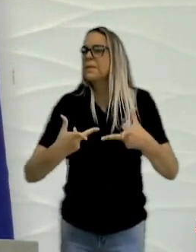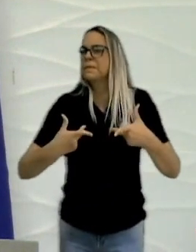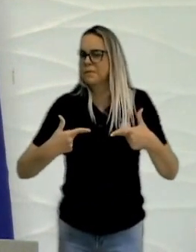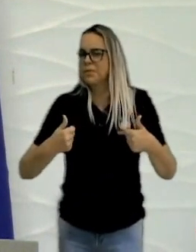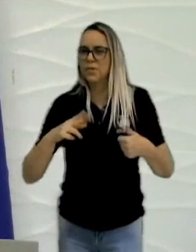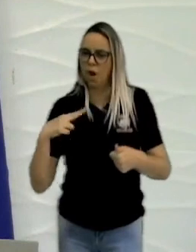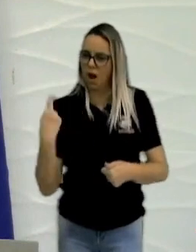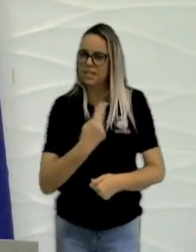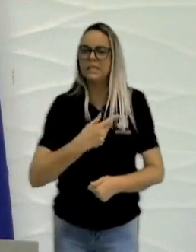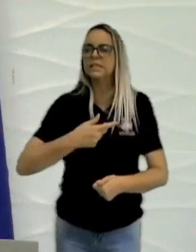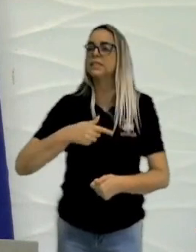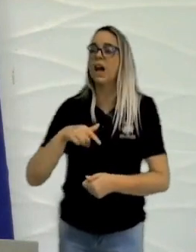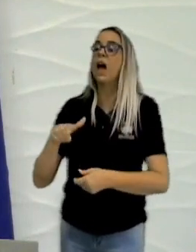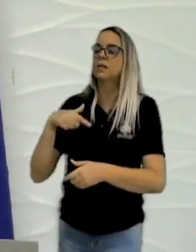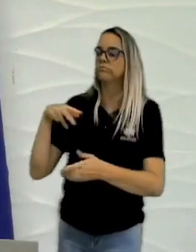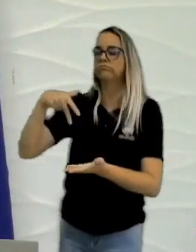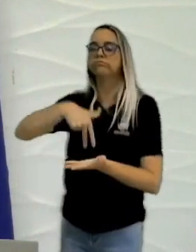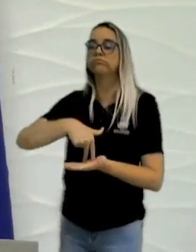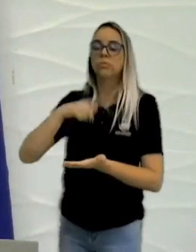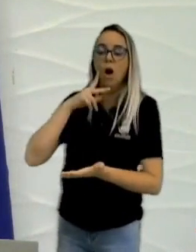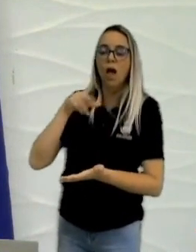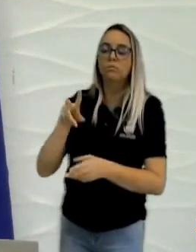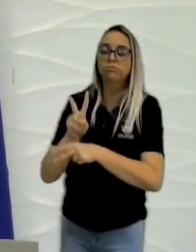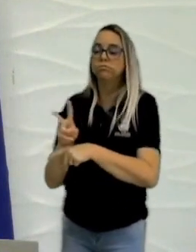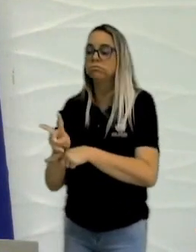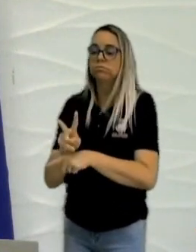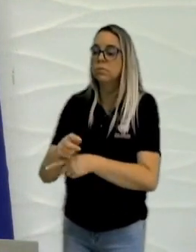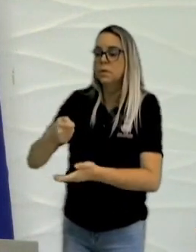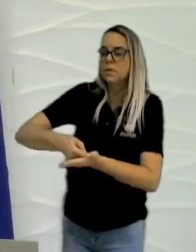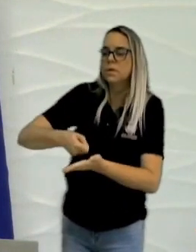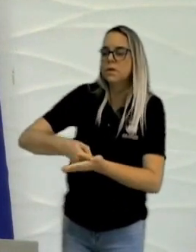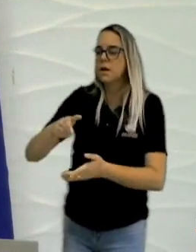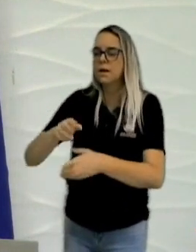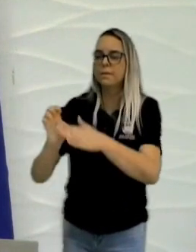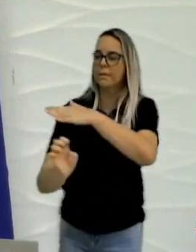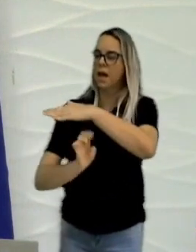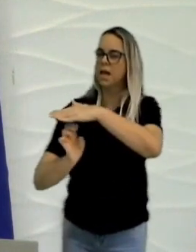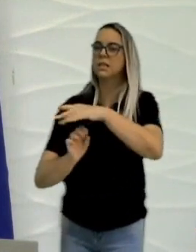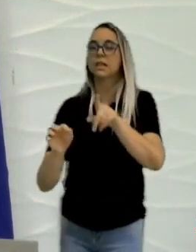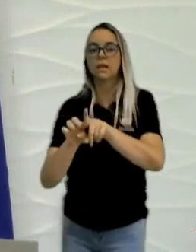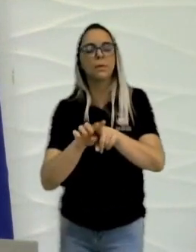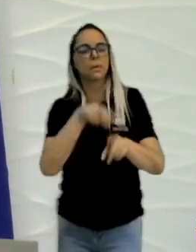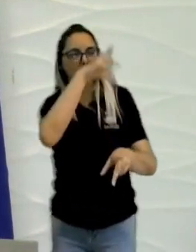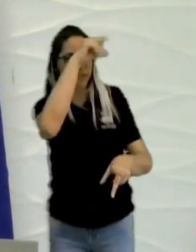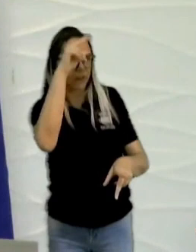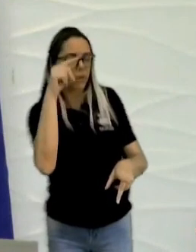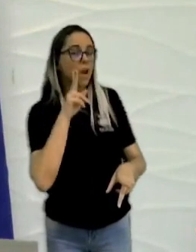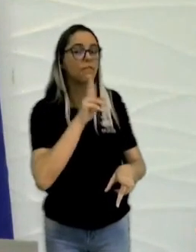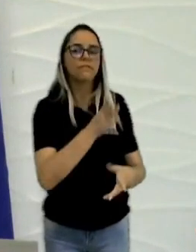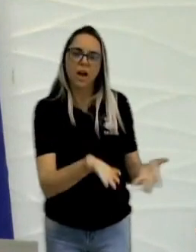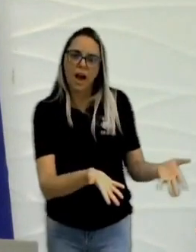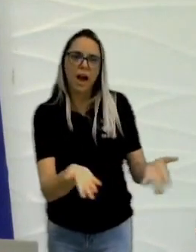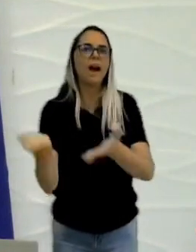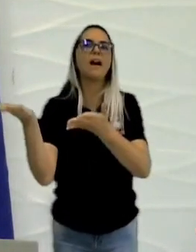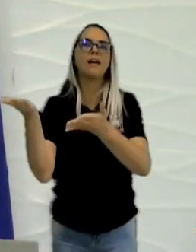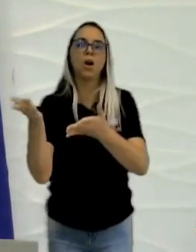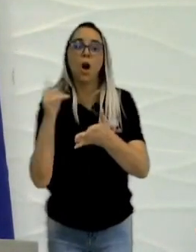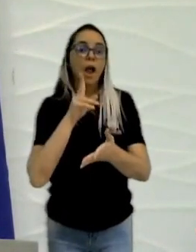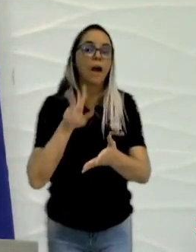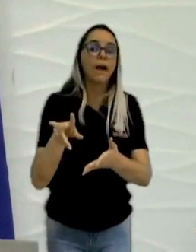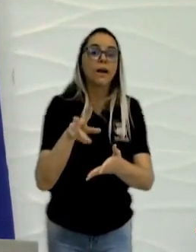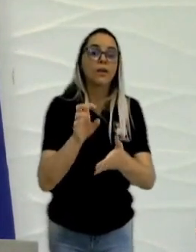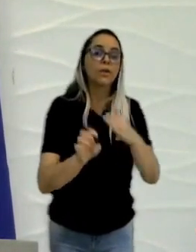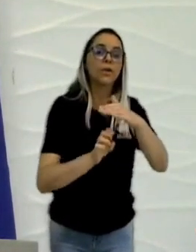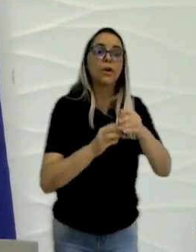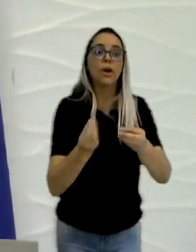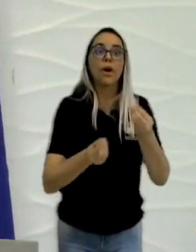lá, cobrando a empresa, pedindo o apoio da prefeitura para também fazer essa cobrança, para que a empresa fizesse a